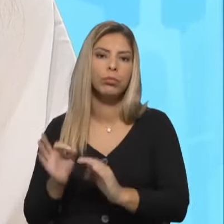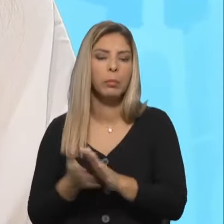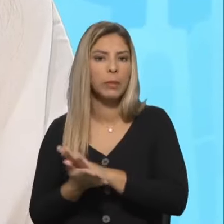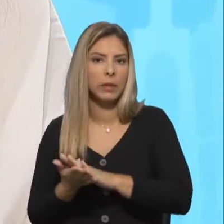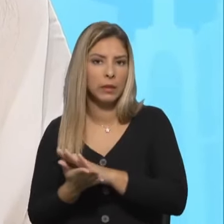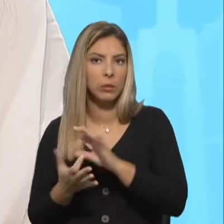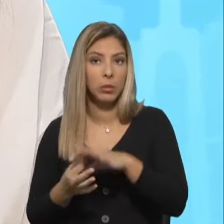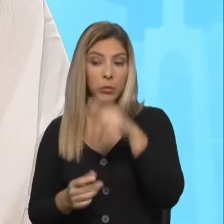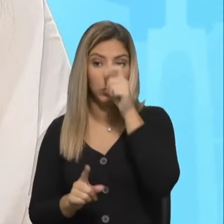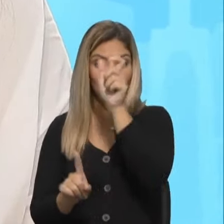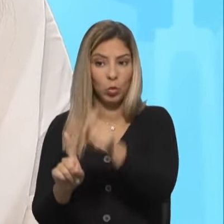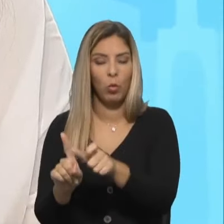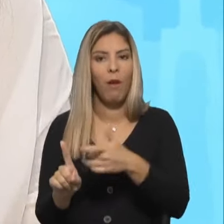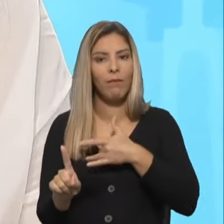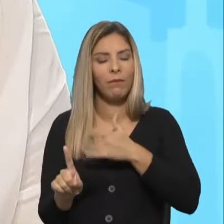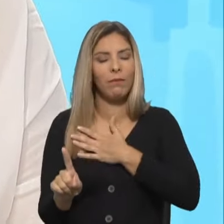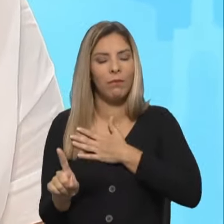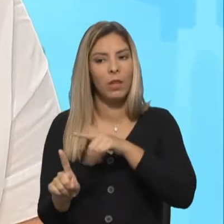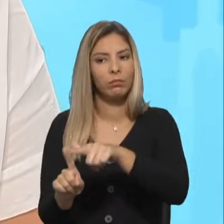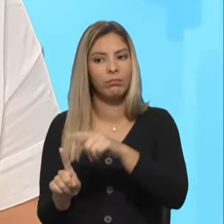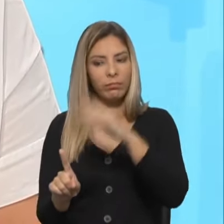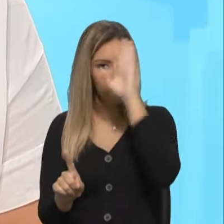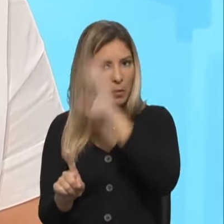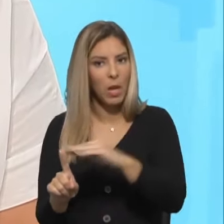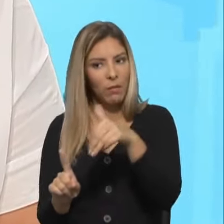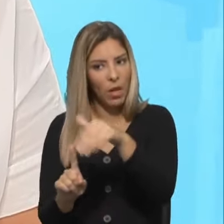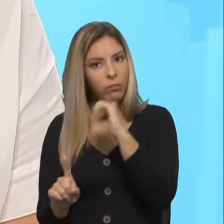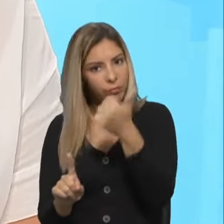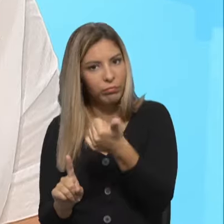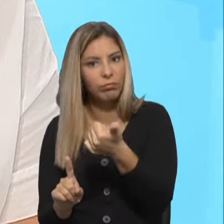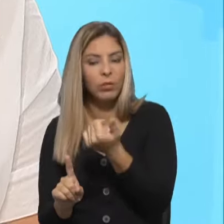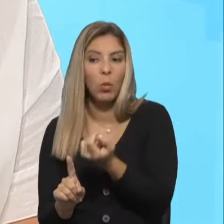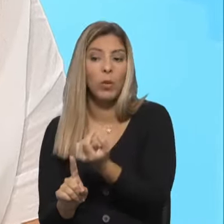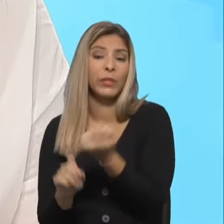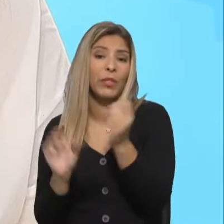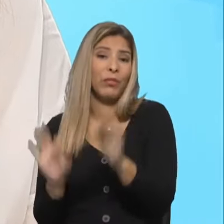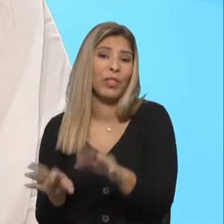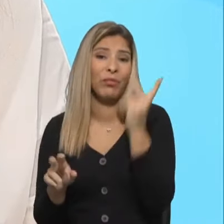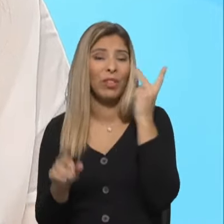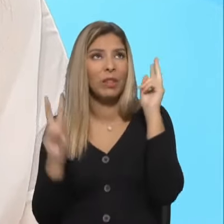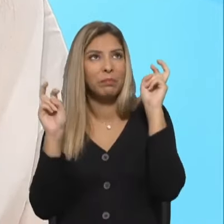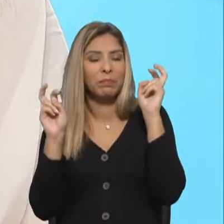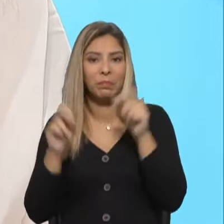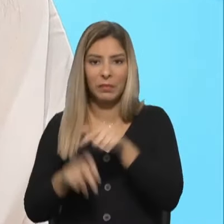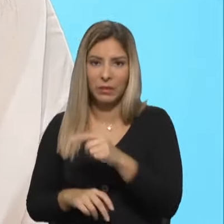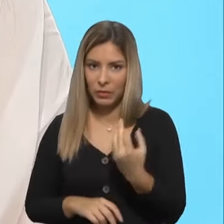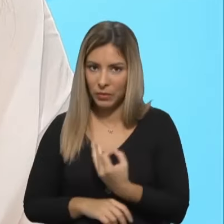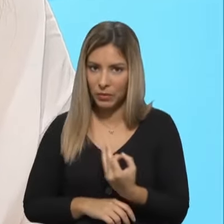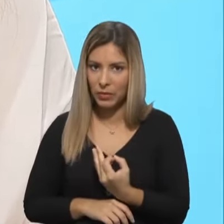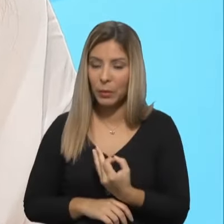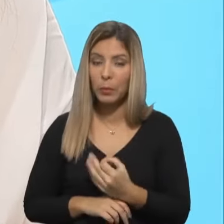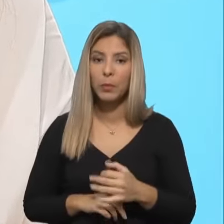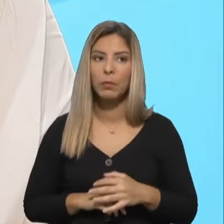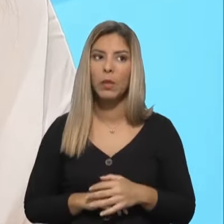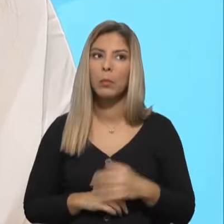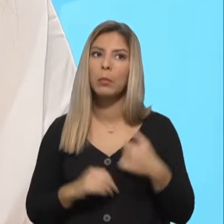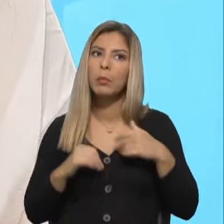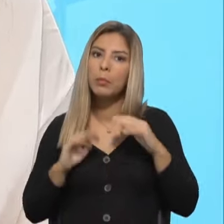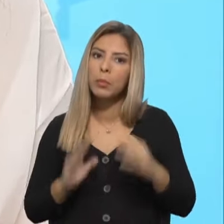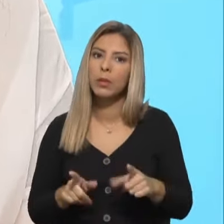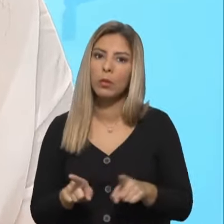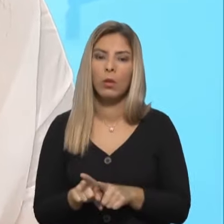pessoa quem nós amamos está iminente né Eh em fim de vida digamos assim e de facto é necessário haver Eu